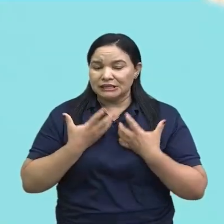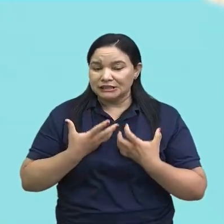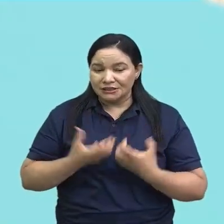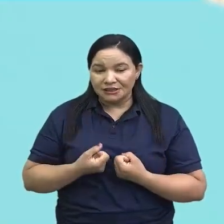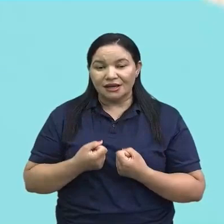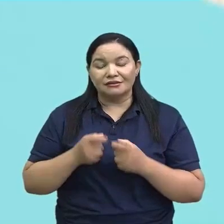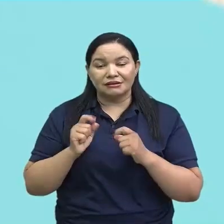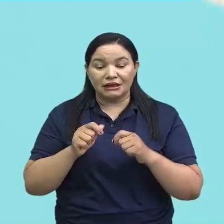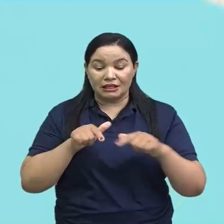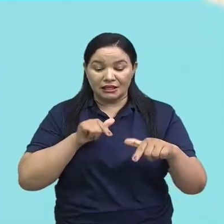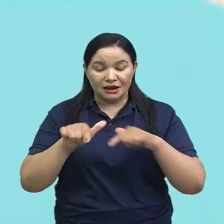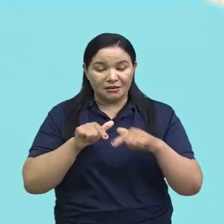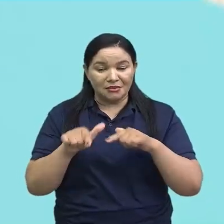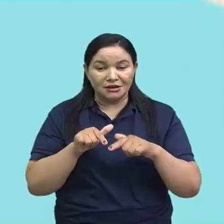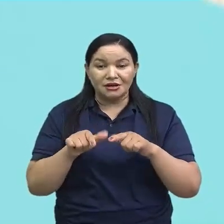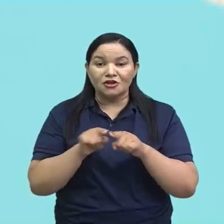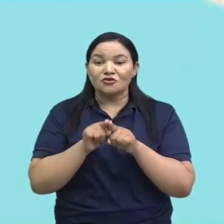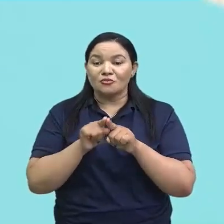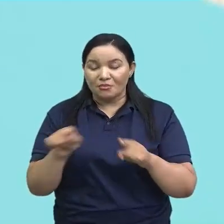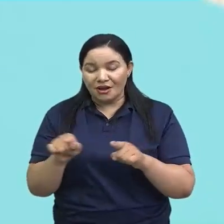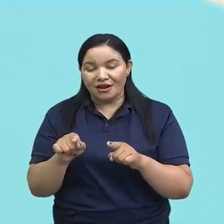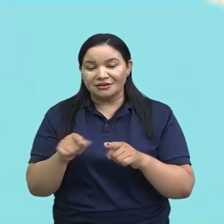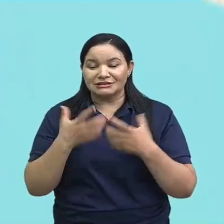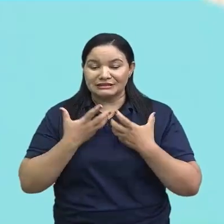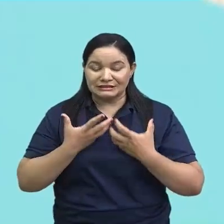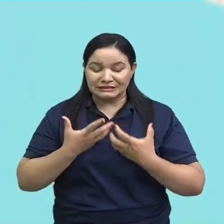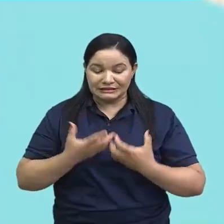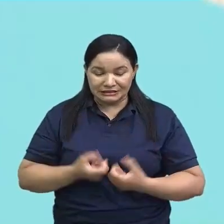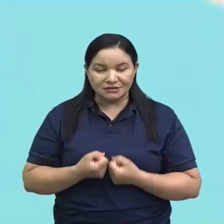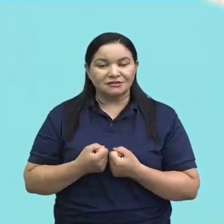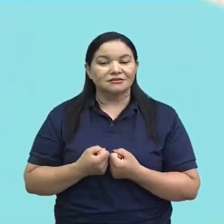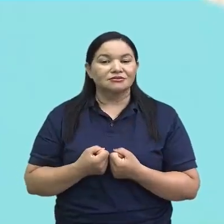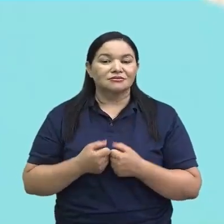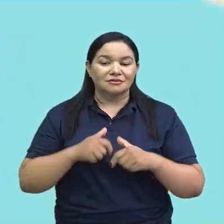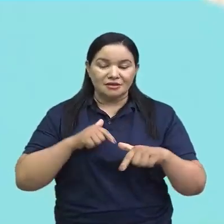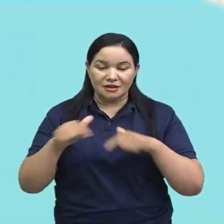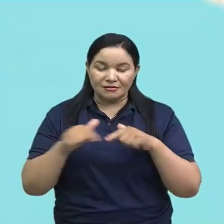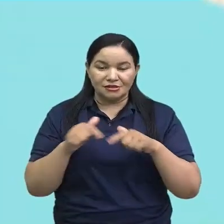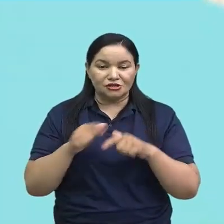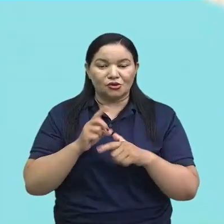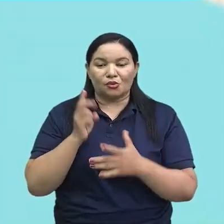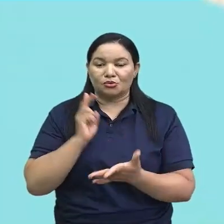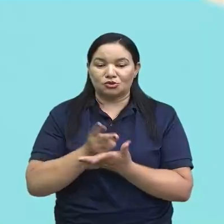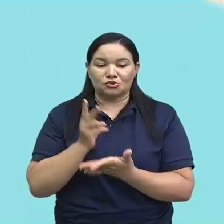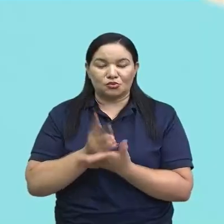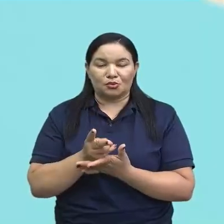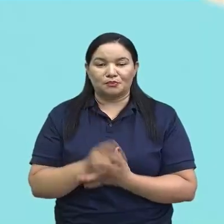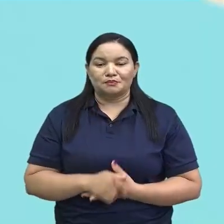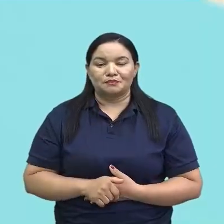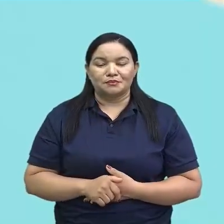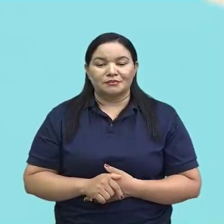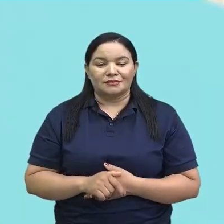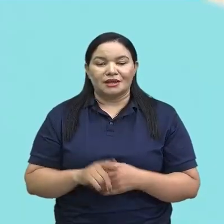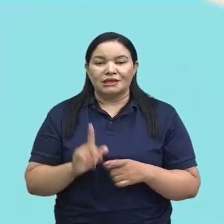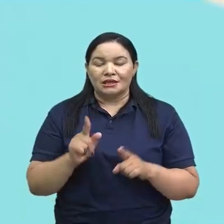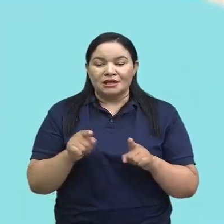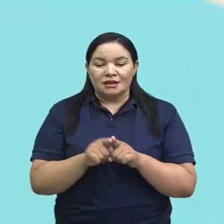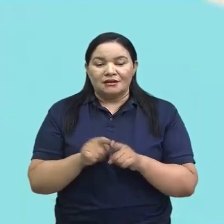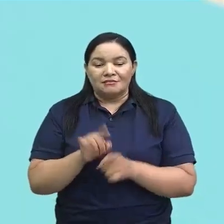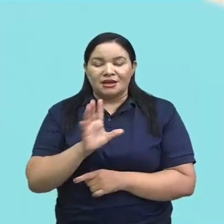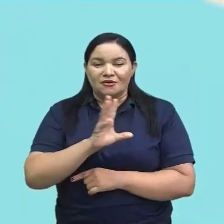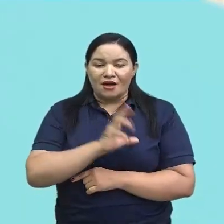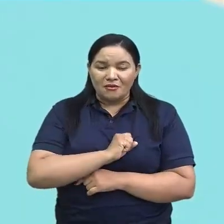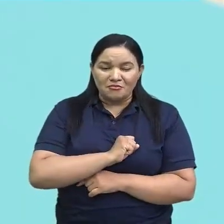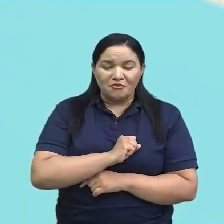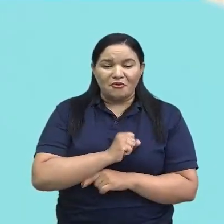cansado que ele está trabalhando, mesmo estando com esse cansaço, ele continua trabalhando. E o amor é ferida que